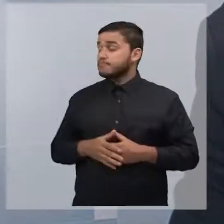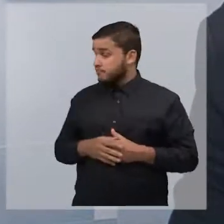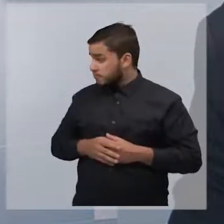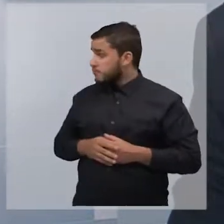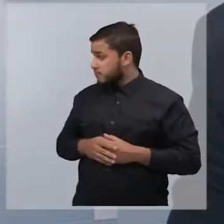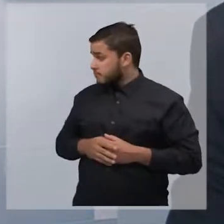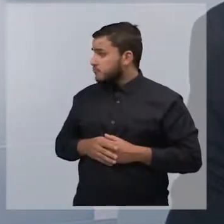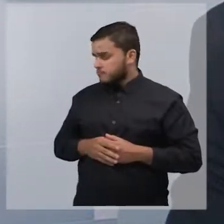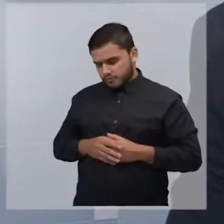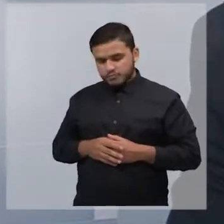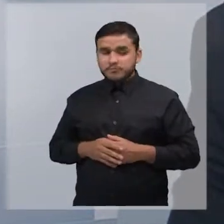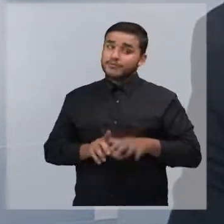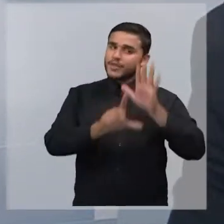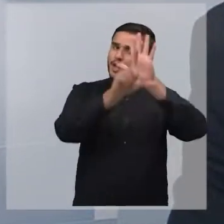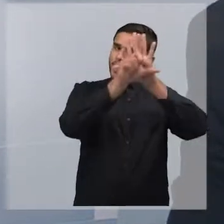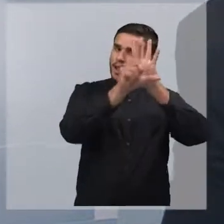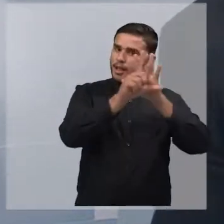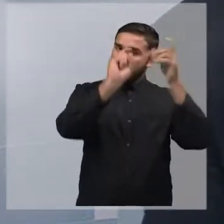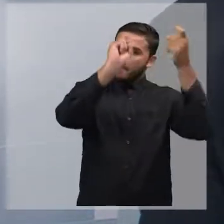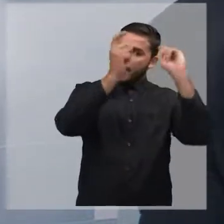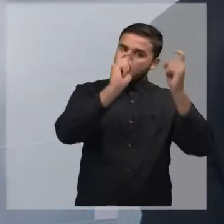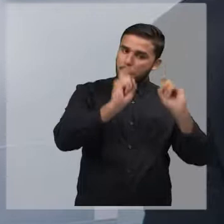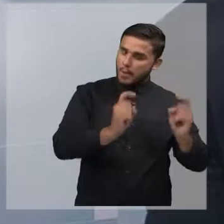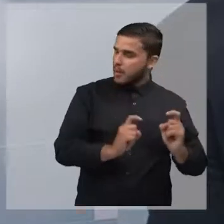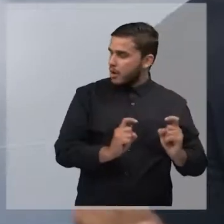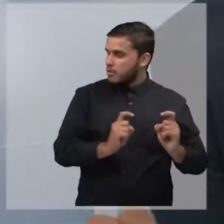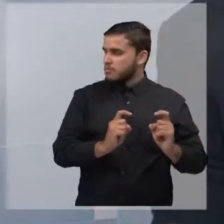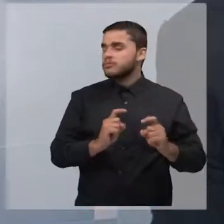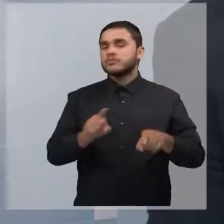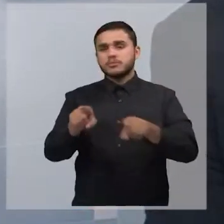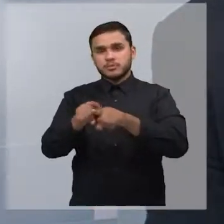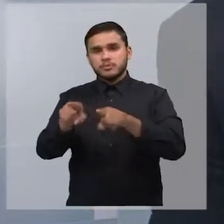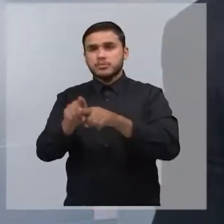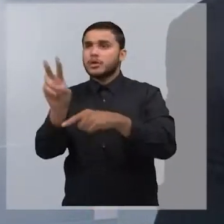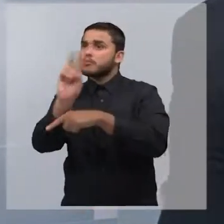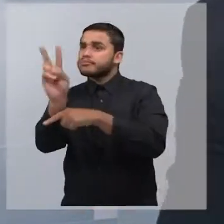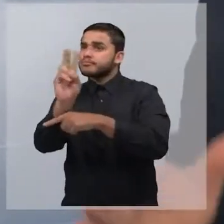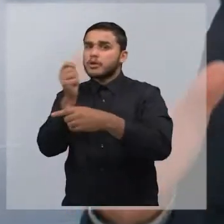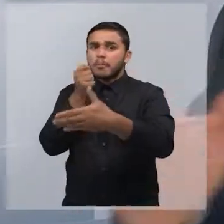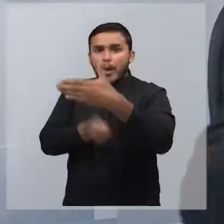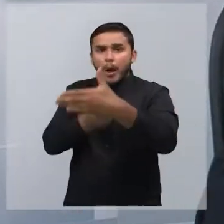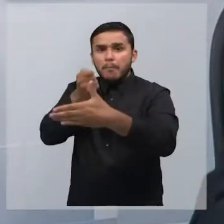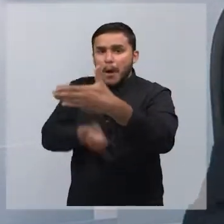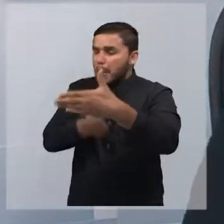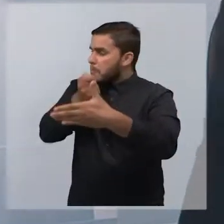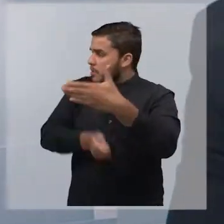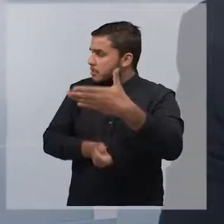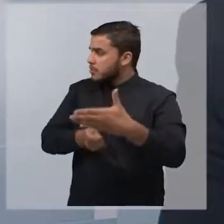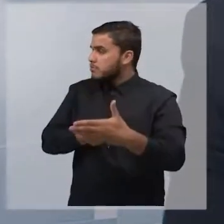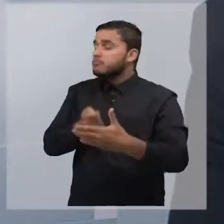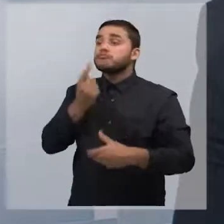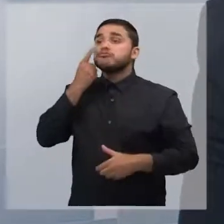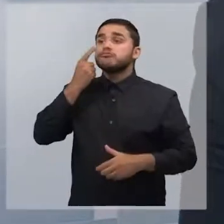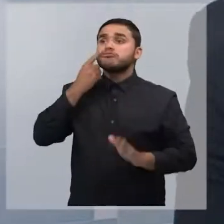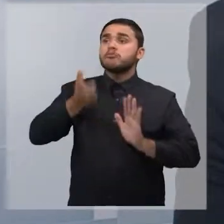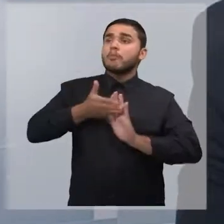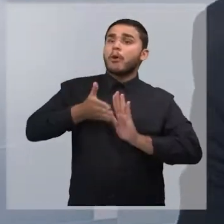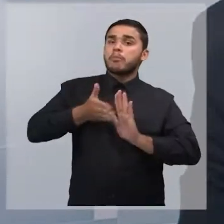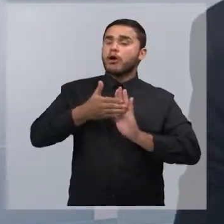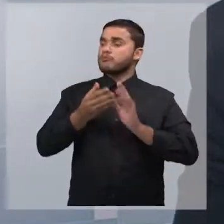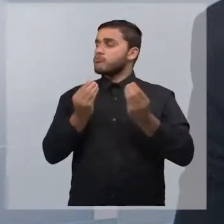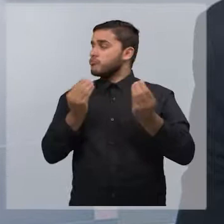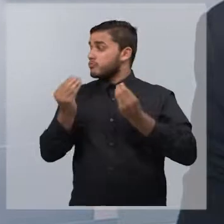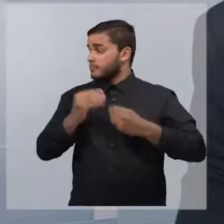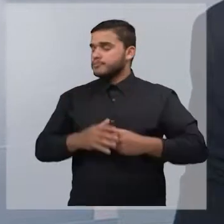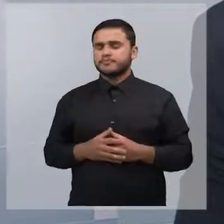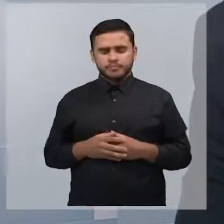Executivo. Esses dois papéis fundamentais, legislar e fiscalizar o Executivo. Eu costumo